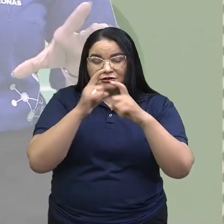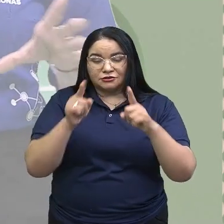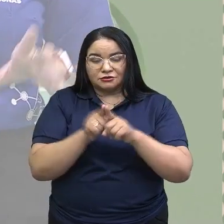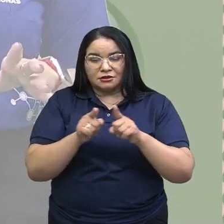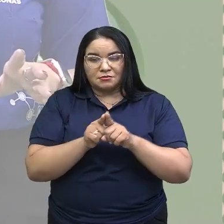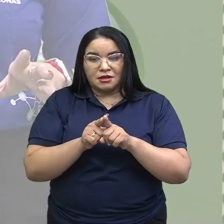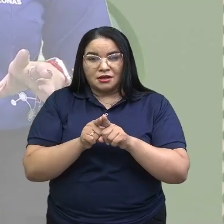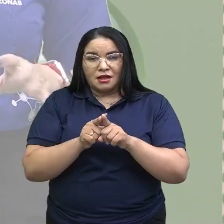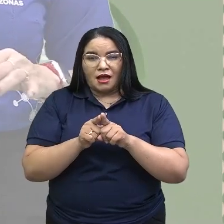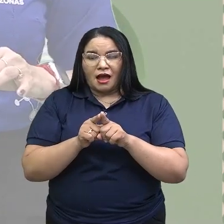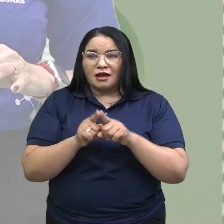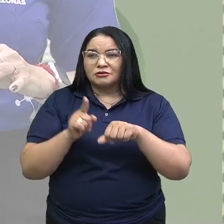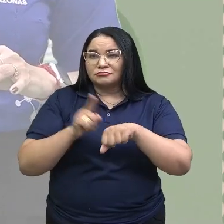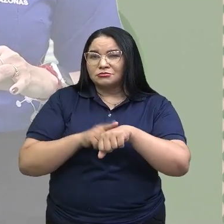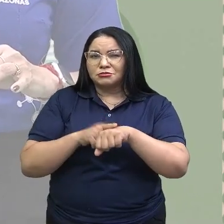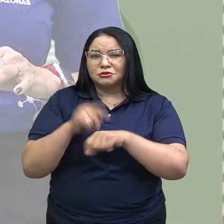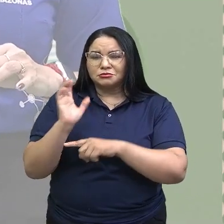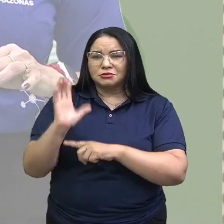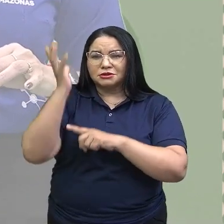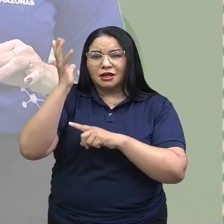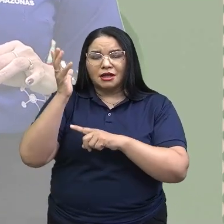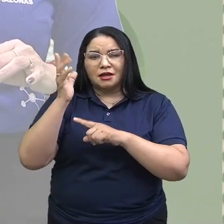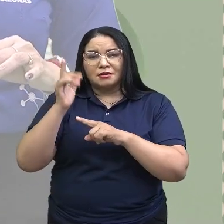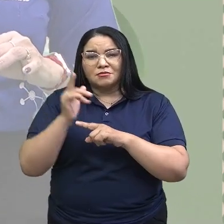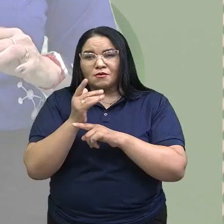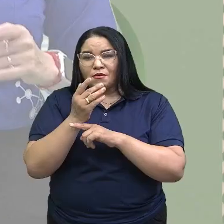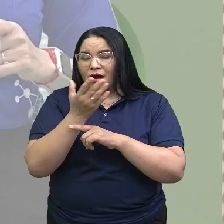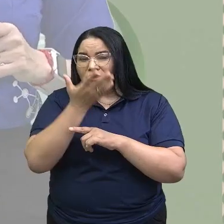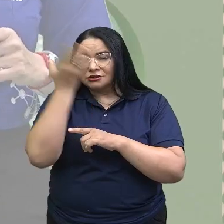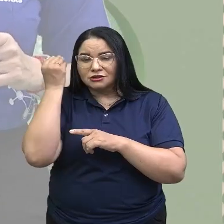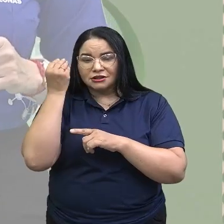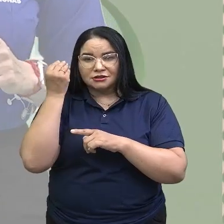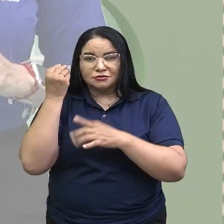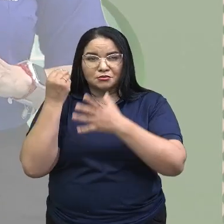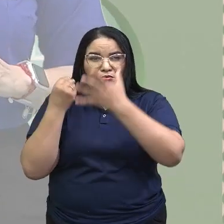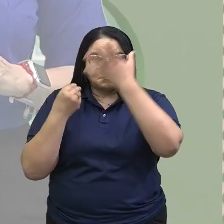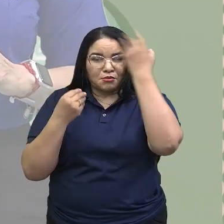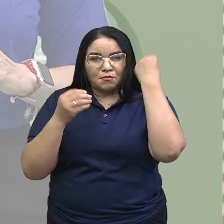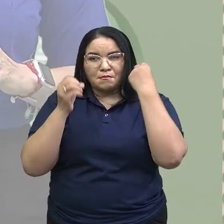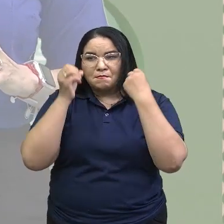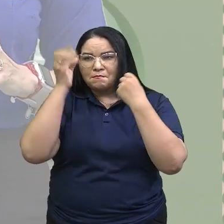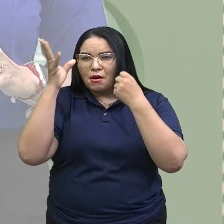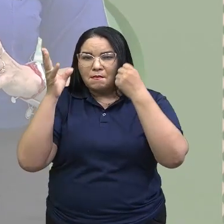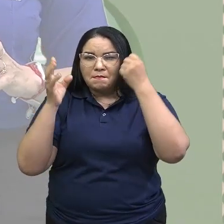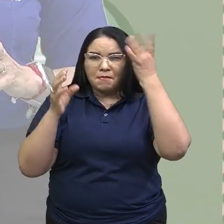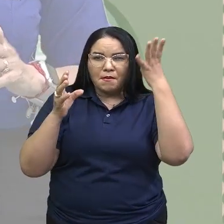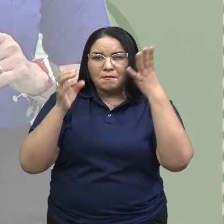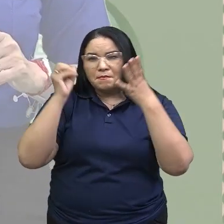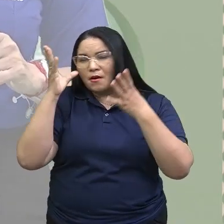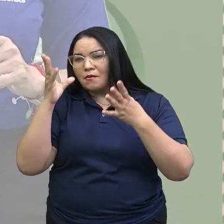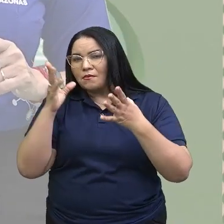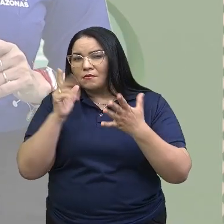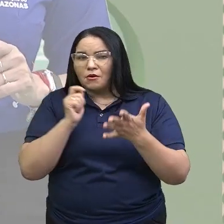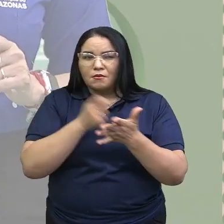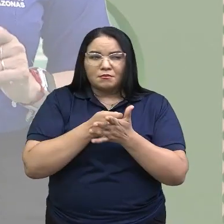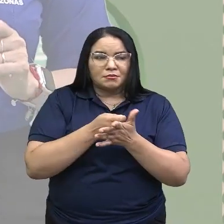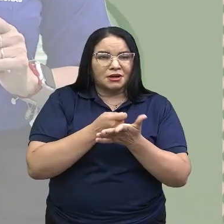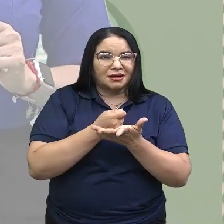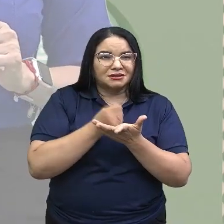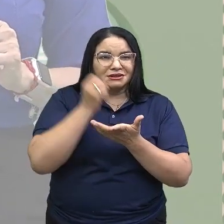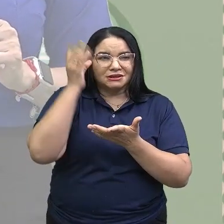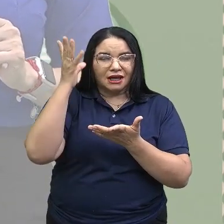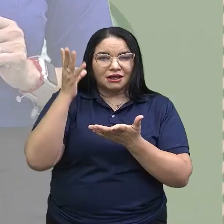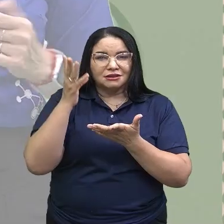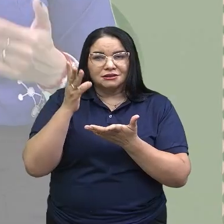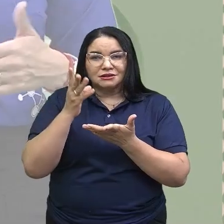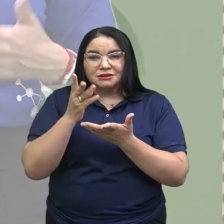no tempo e no espaço, né? Então, aqueles esquecimentos ali, quando vai realizar uma compra, esquece ali a senha